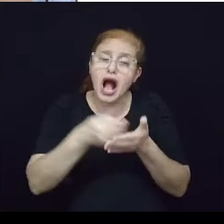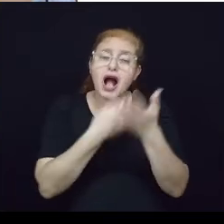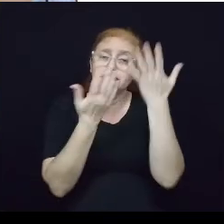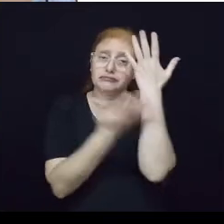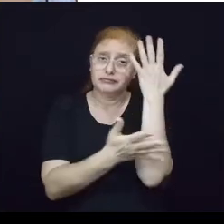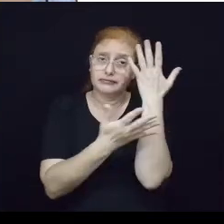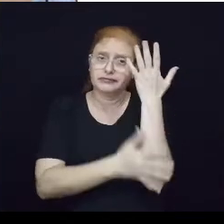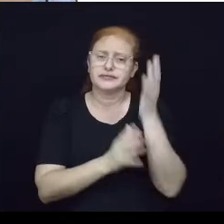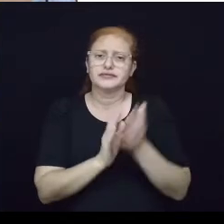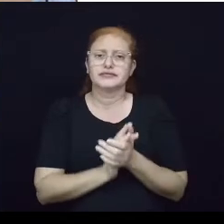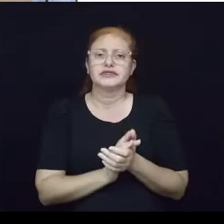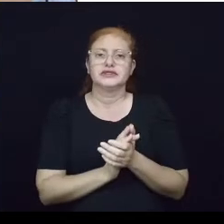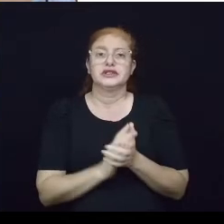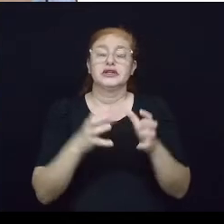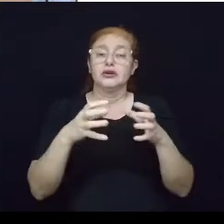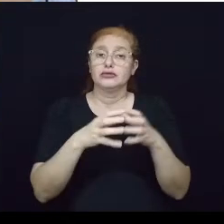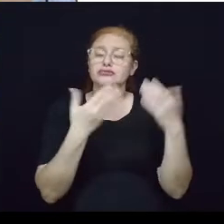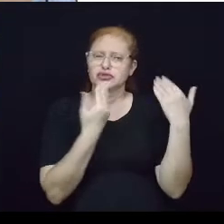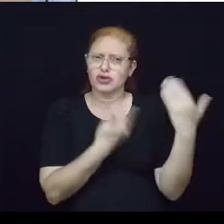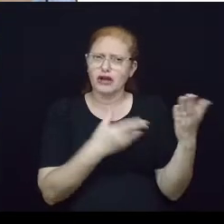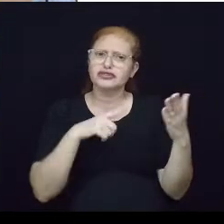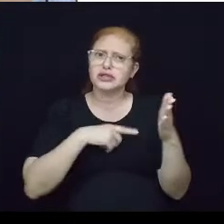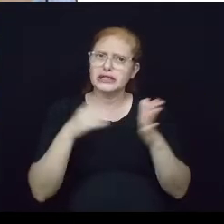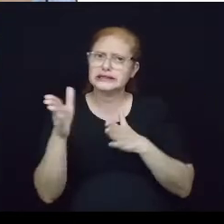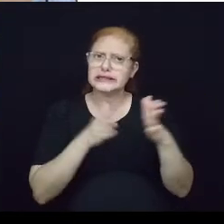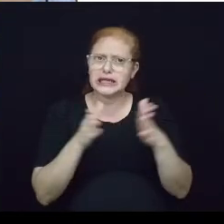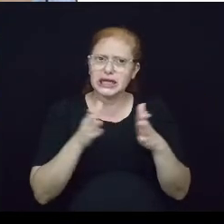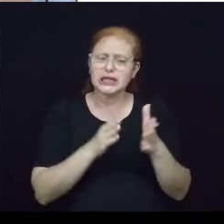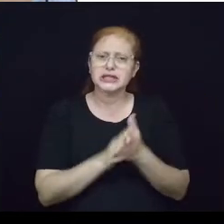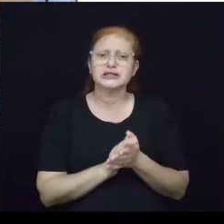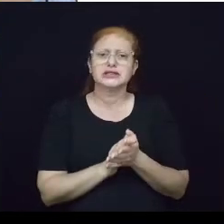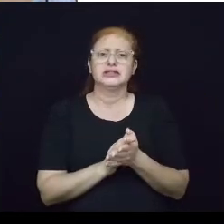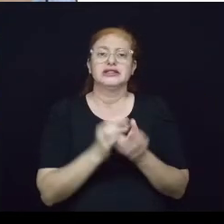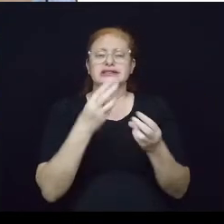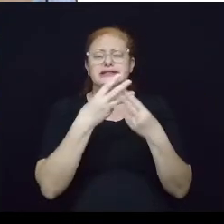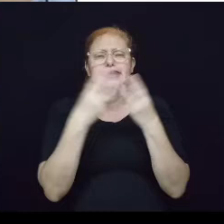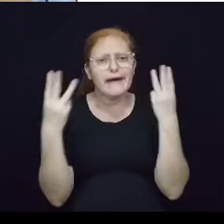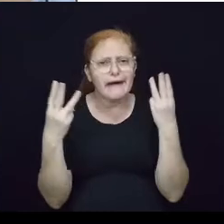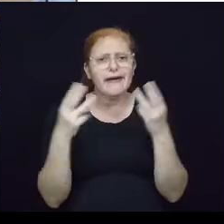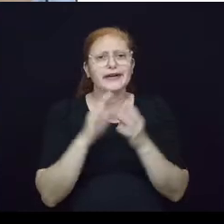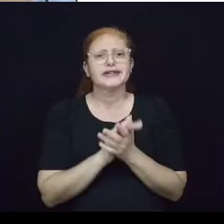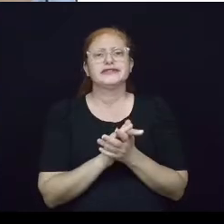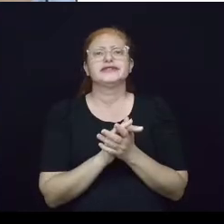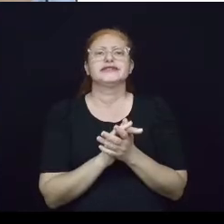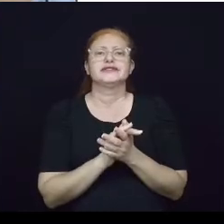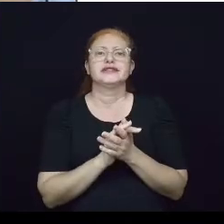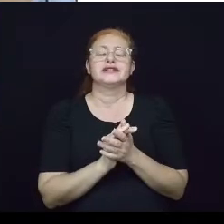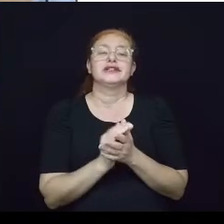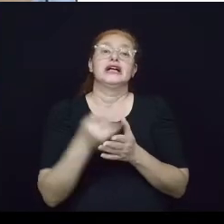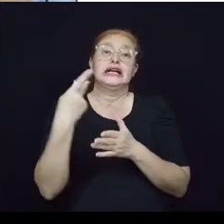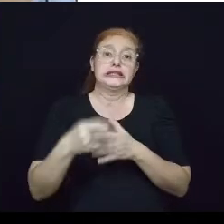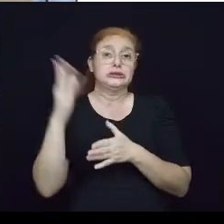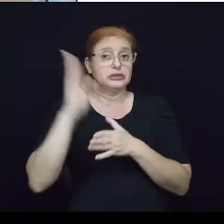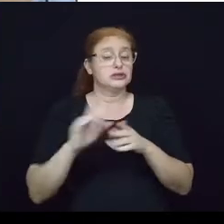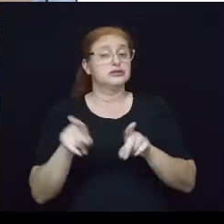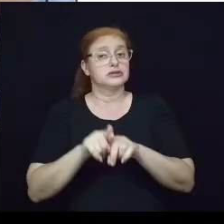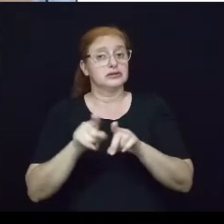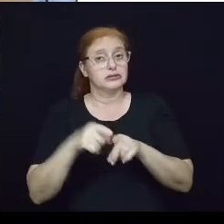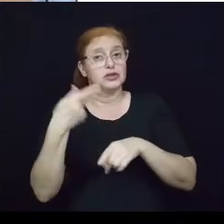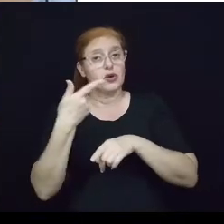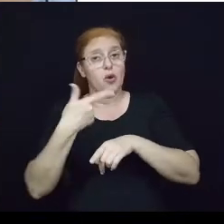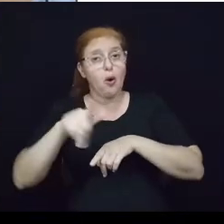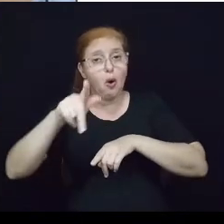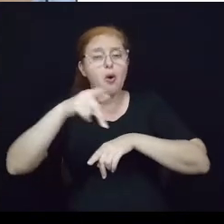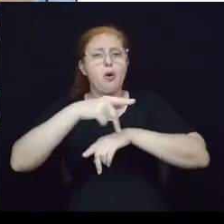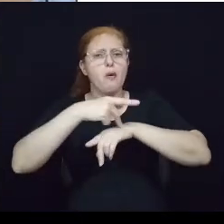E, sendo um pessoal jovem, eles tinham acesso a sites no exterior e no Brasil que eu nem